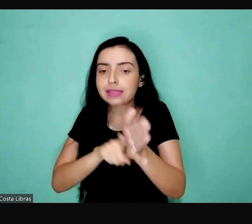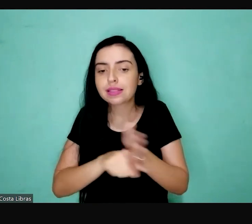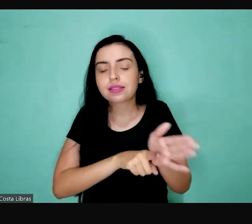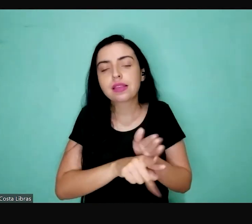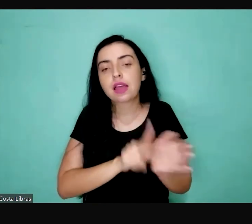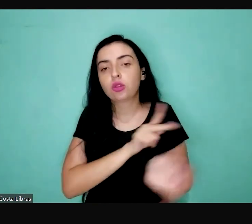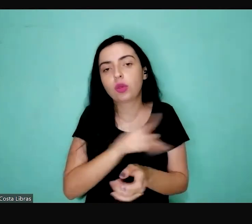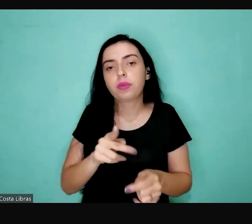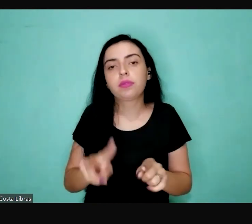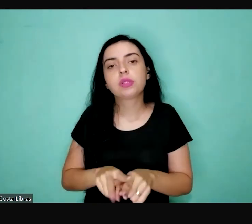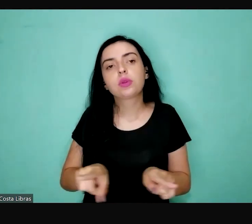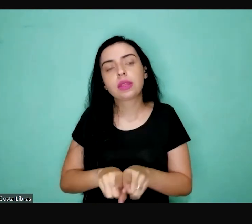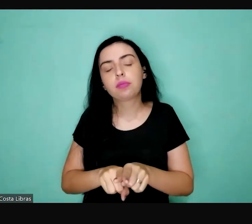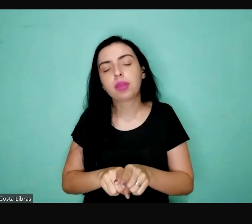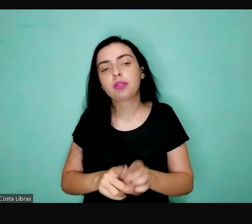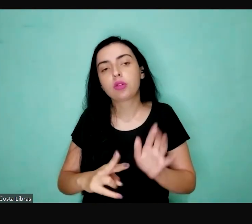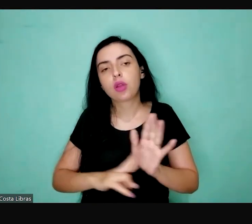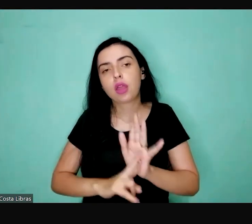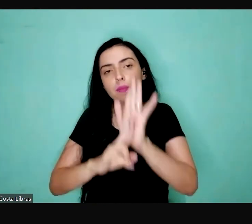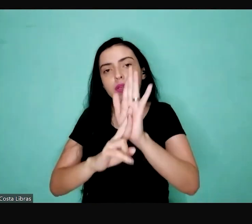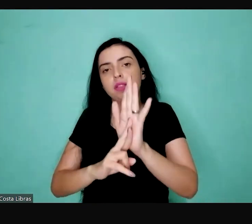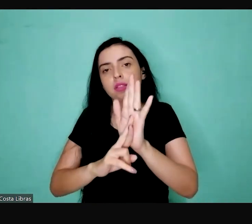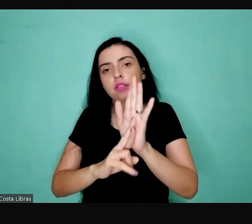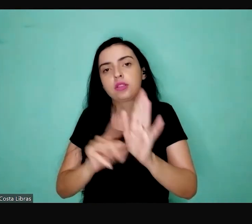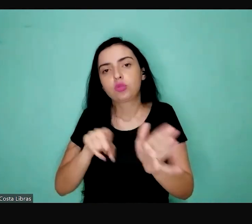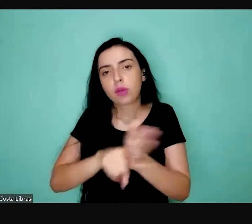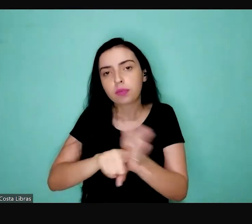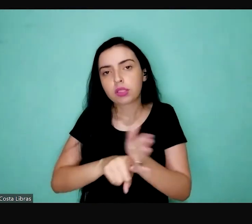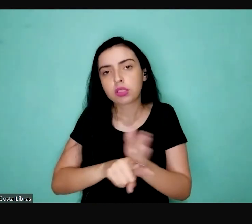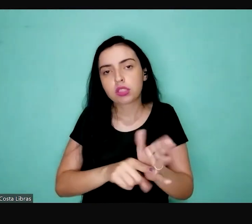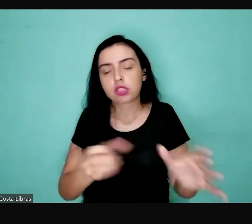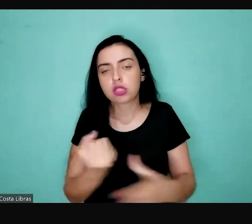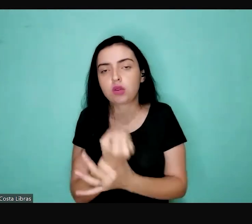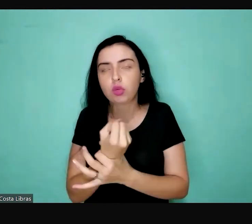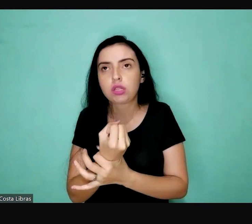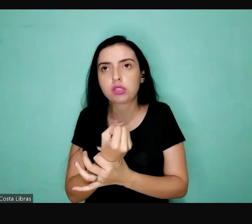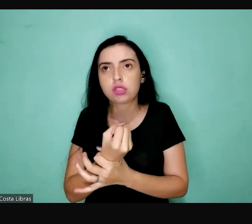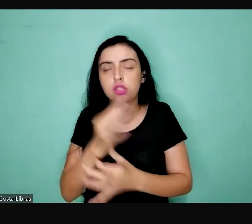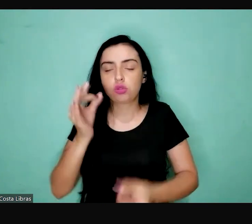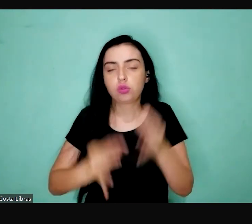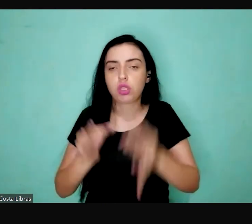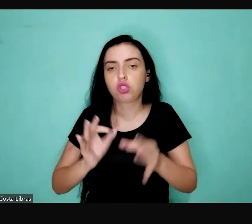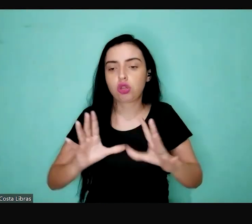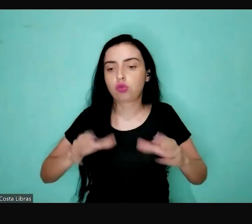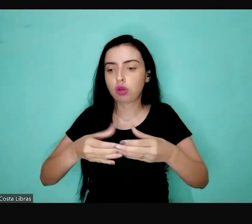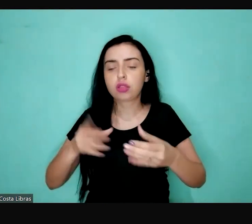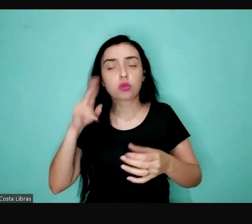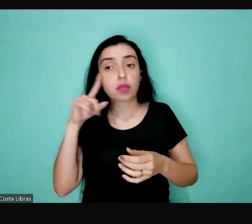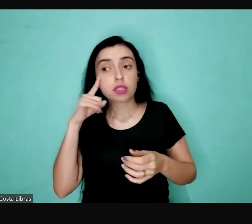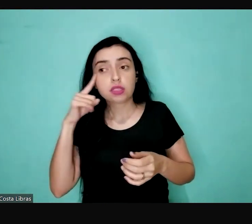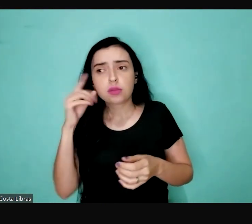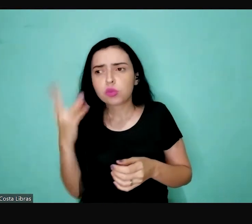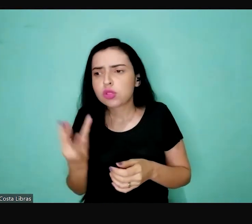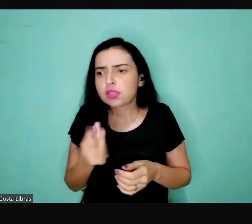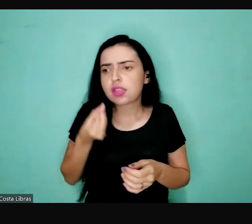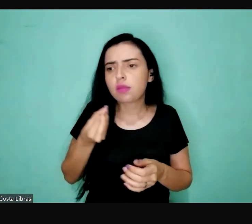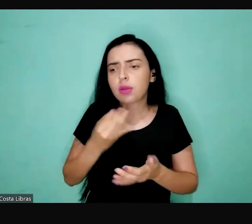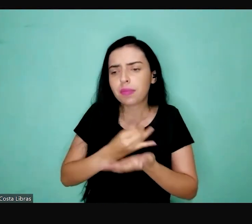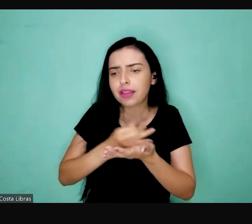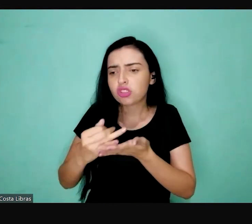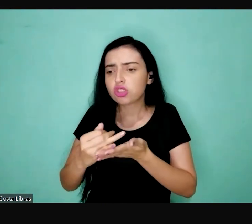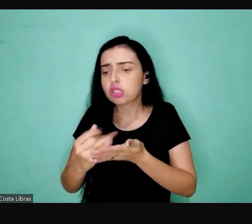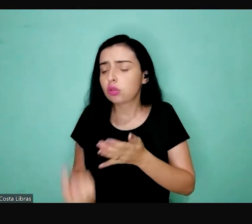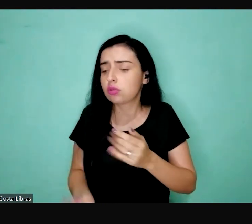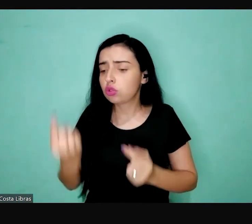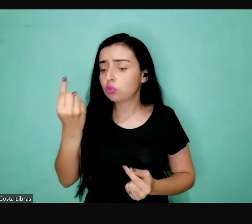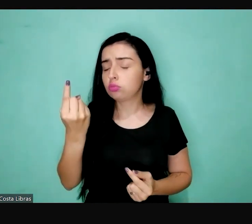de pesquisa que é segurança jurídica coletiva, porque a gente pensa sempre na segurança jurídica a partir do viés individual.